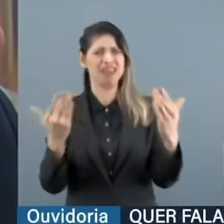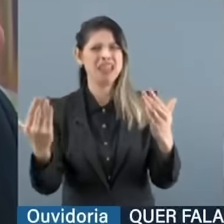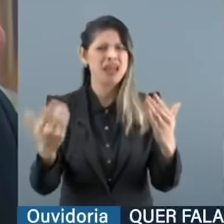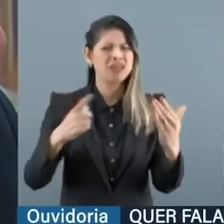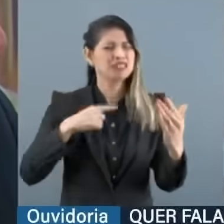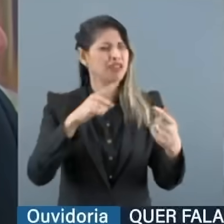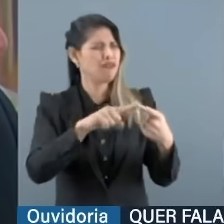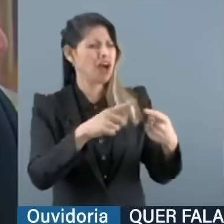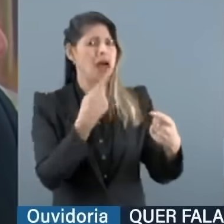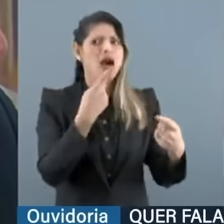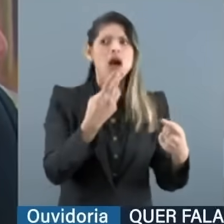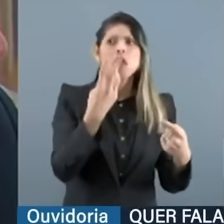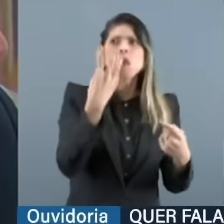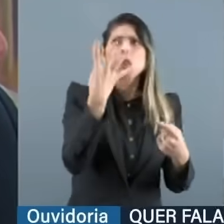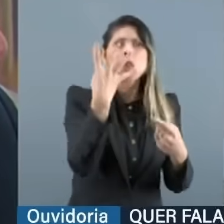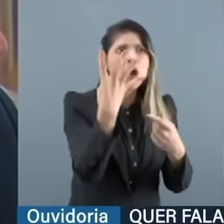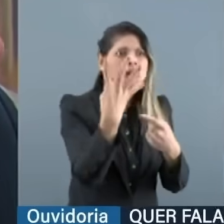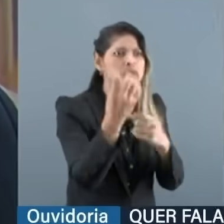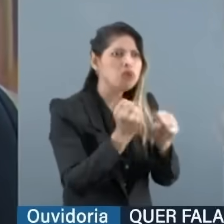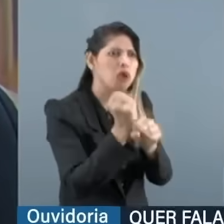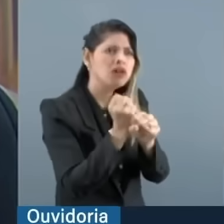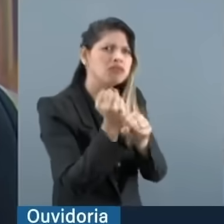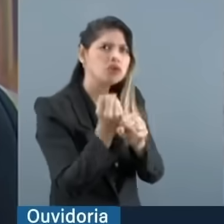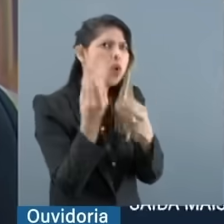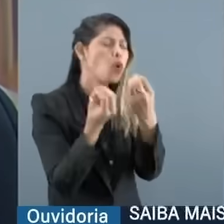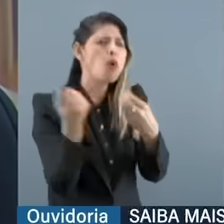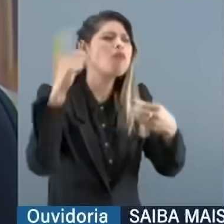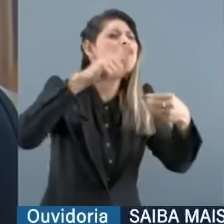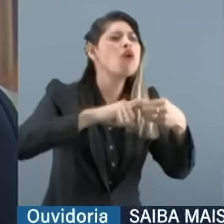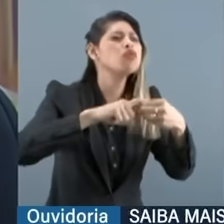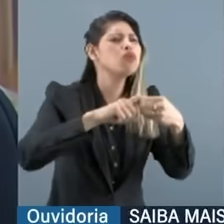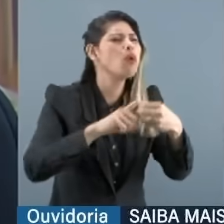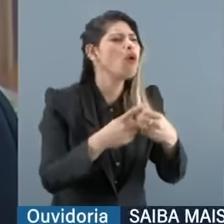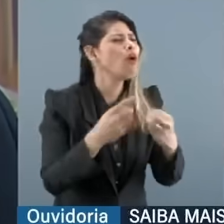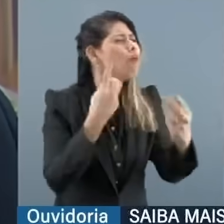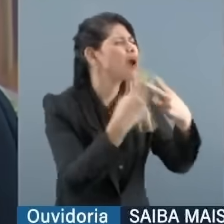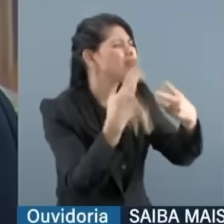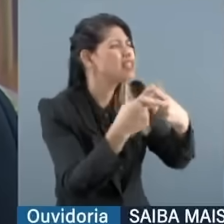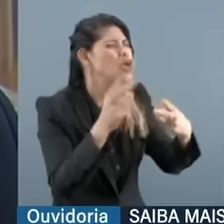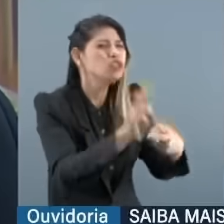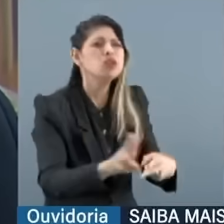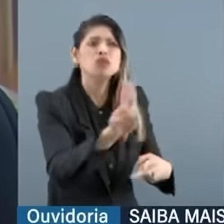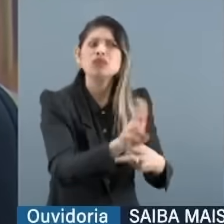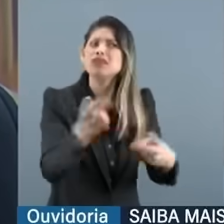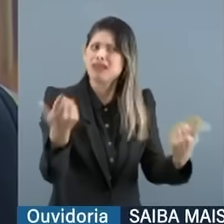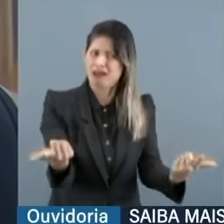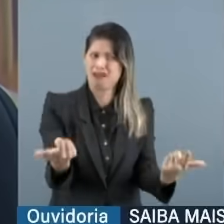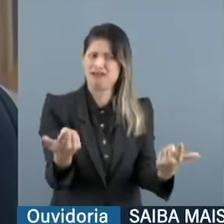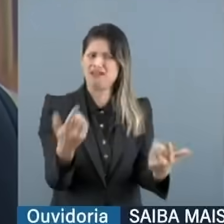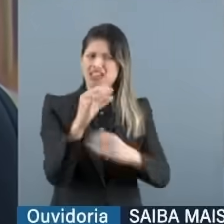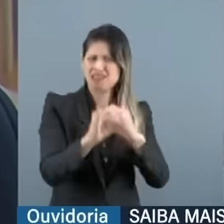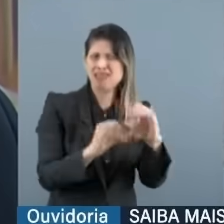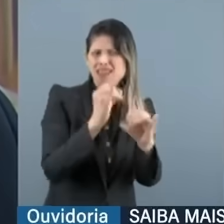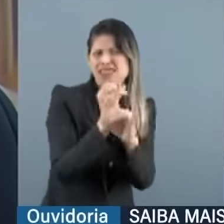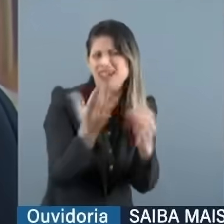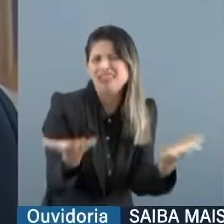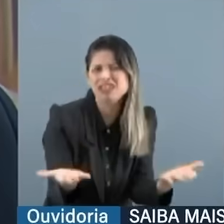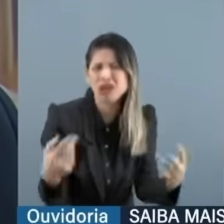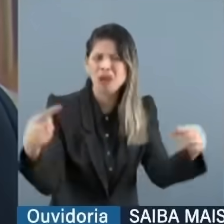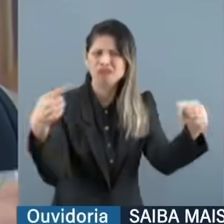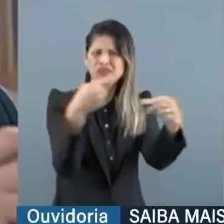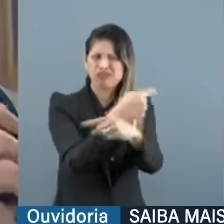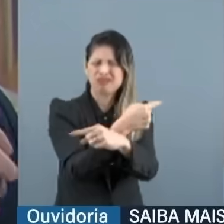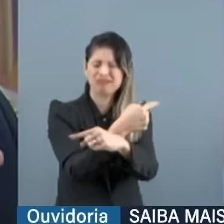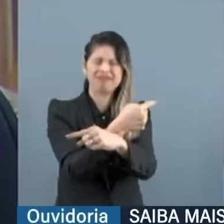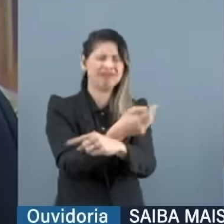4 anos sem usar a internet. E por que que voltou para a cadeia? Porque estava usando a internet. Você está se contradizendo, Walter. Então, a sua